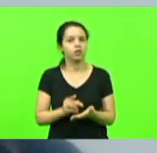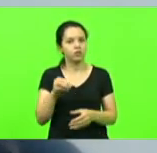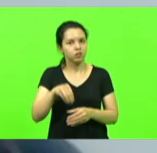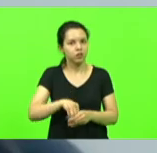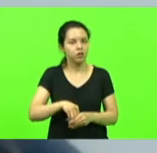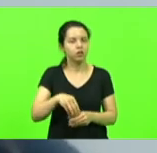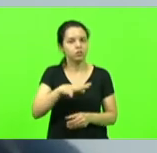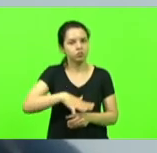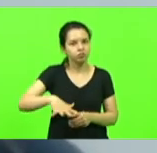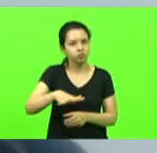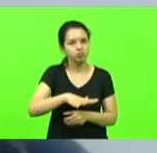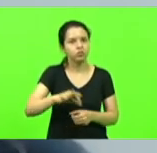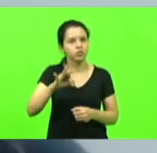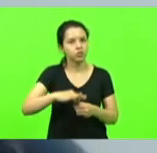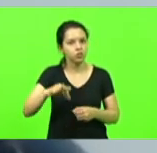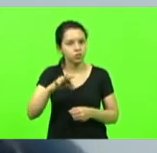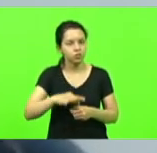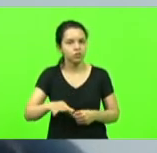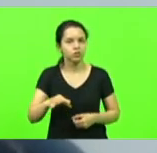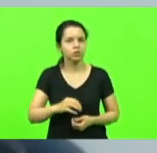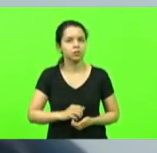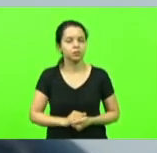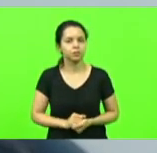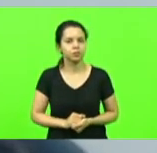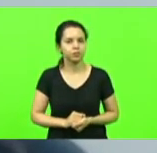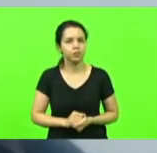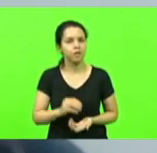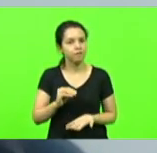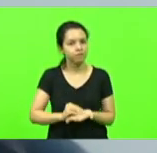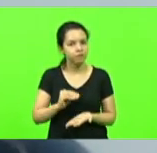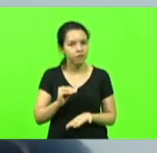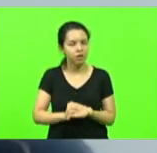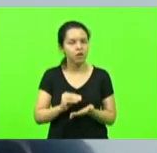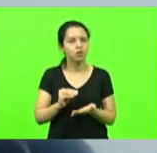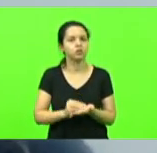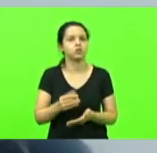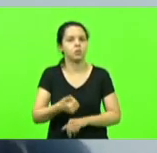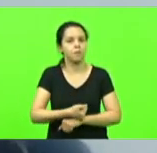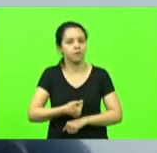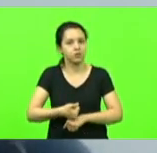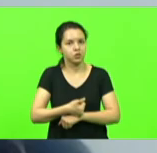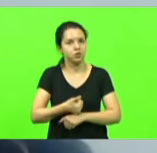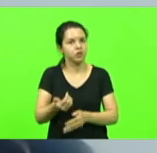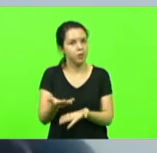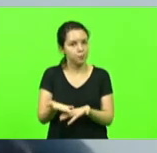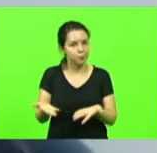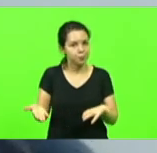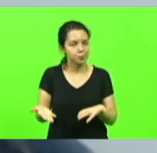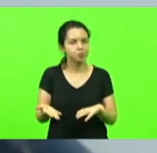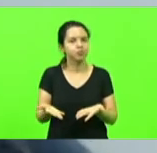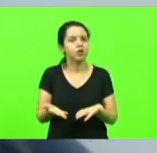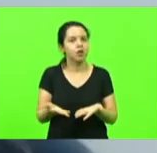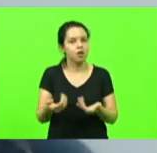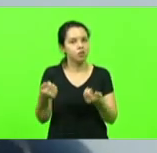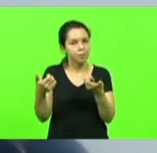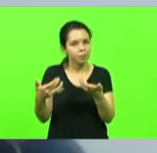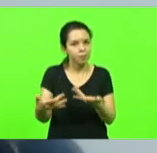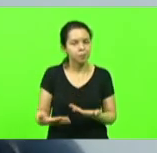nossas instituições, né, a falta desses profissionais. Eu acho que foi muito bem colocado